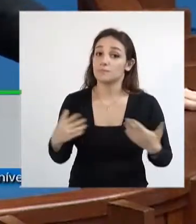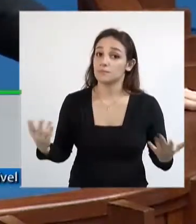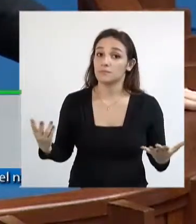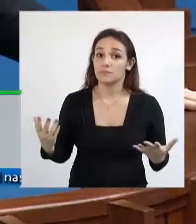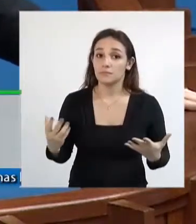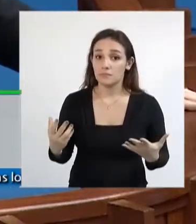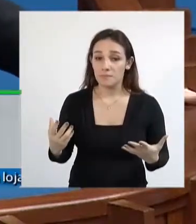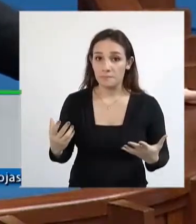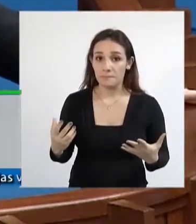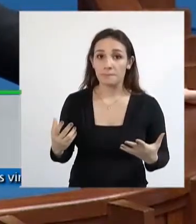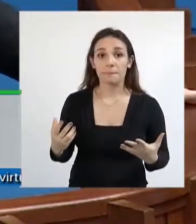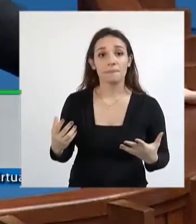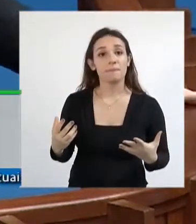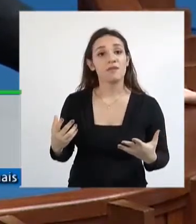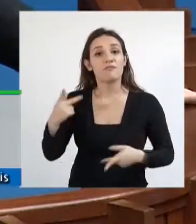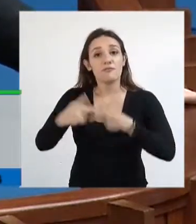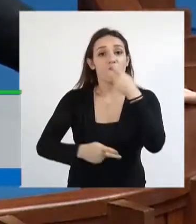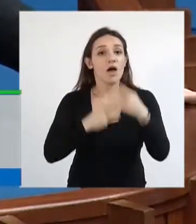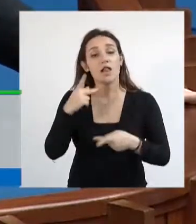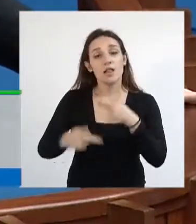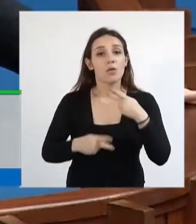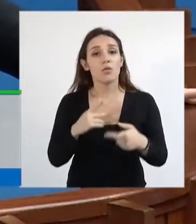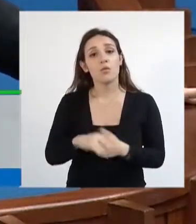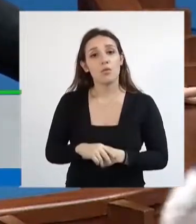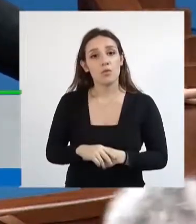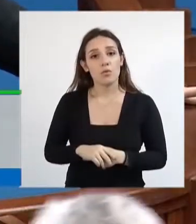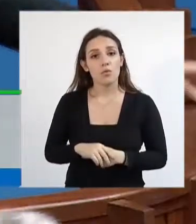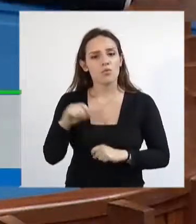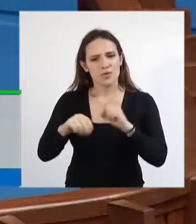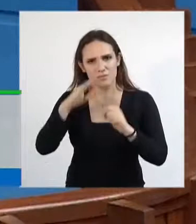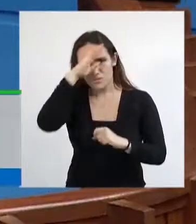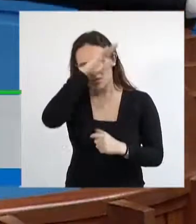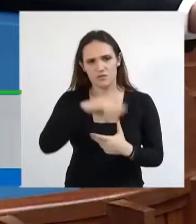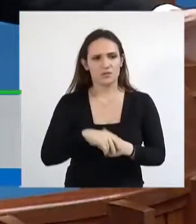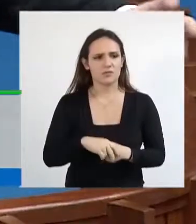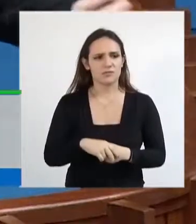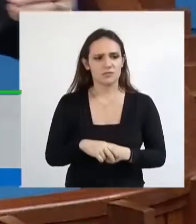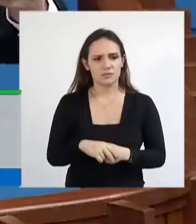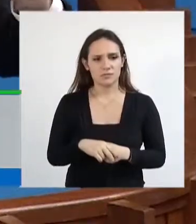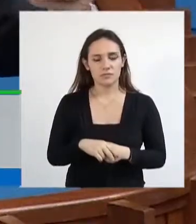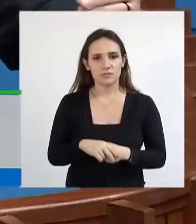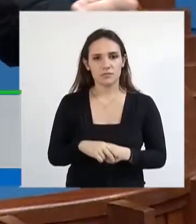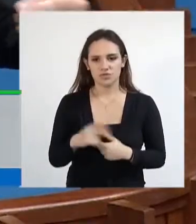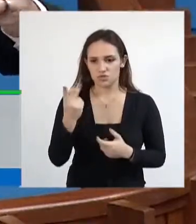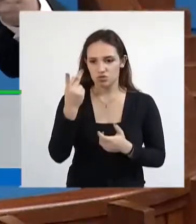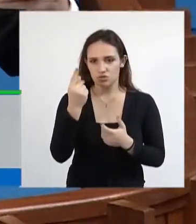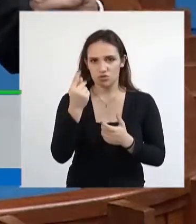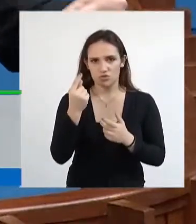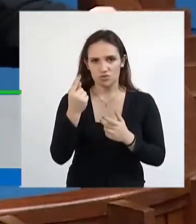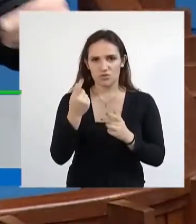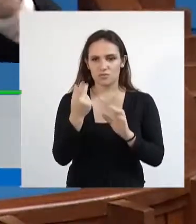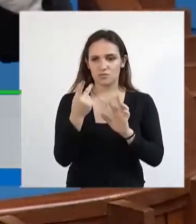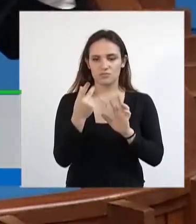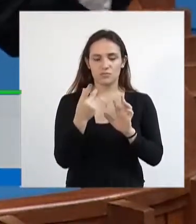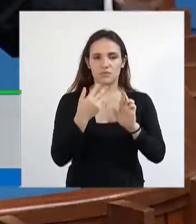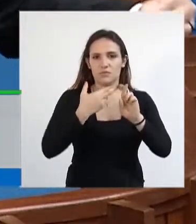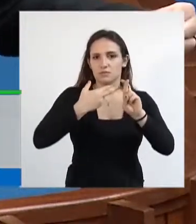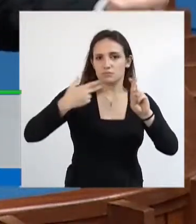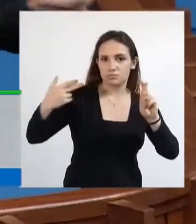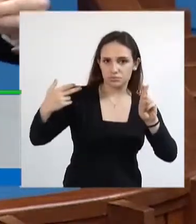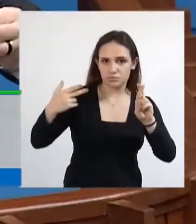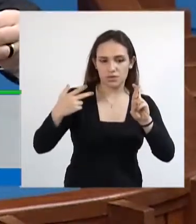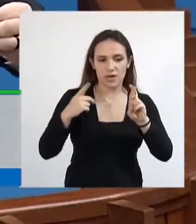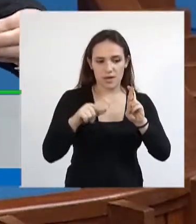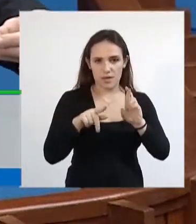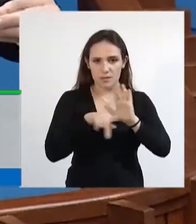ele defendeu que sejam descentralizados os recursos para os cursos de